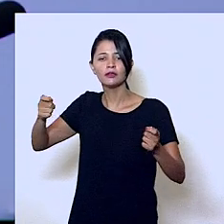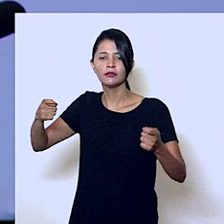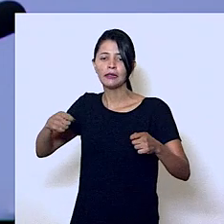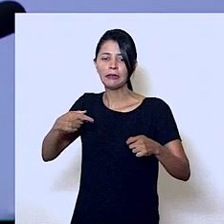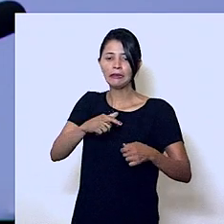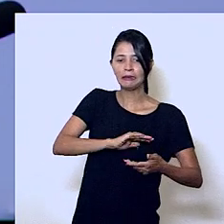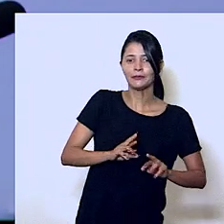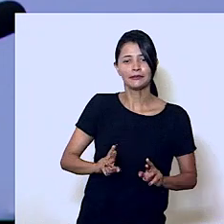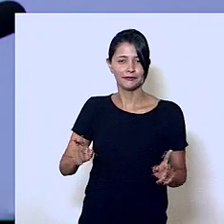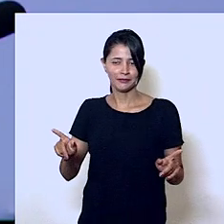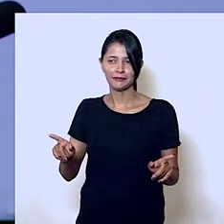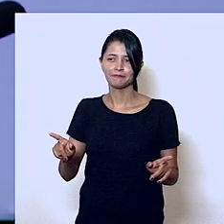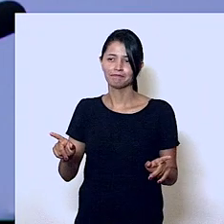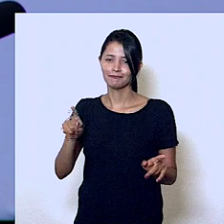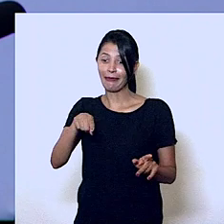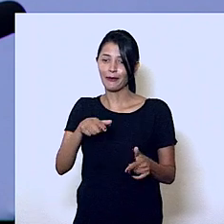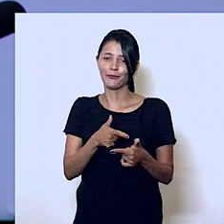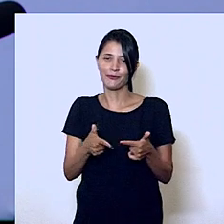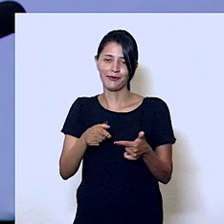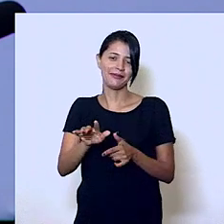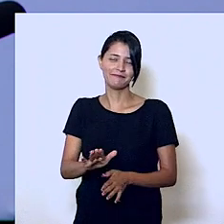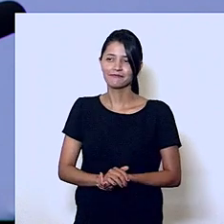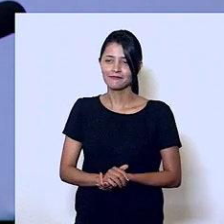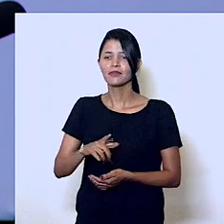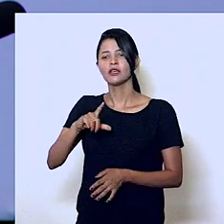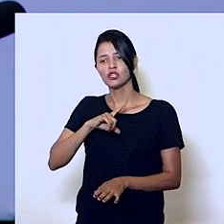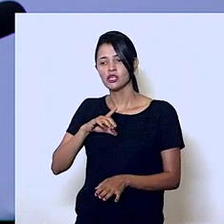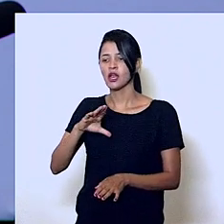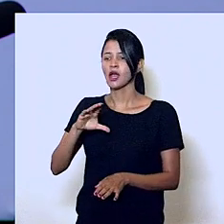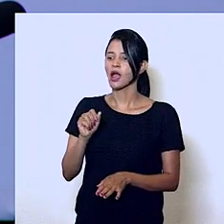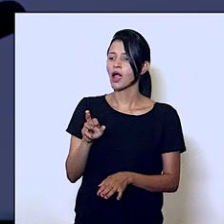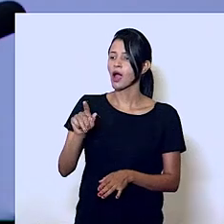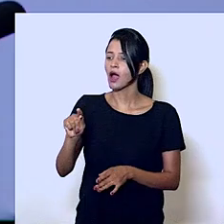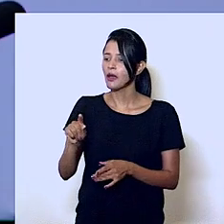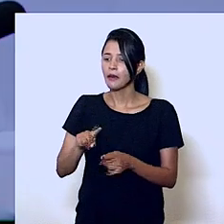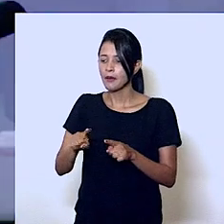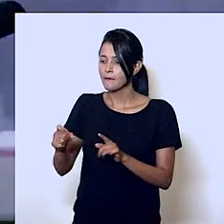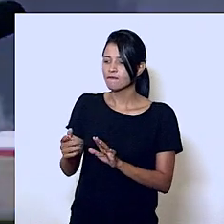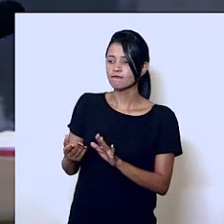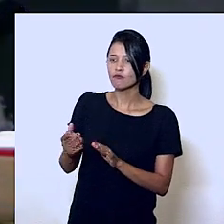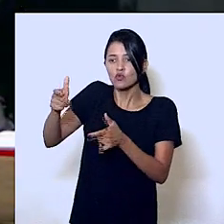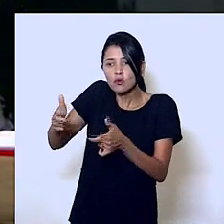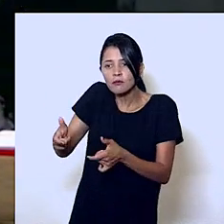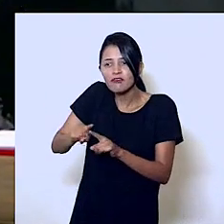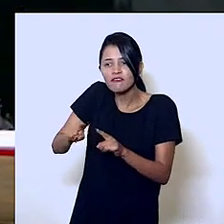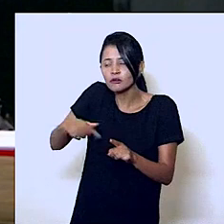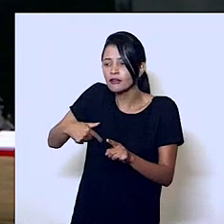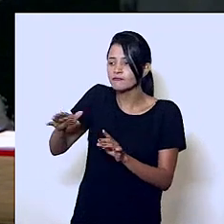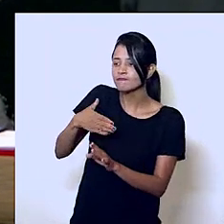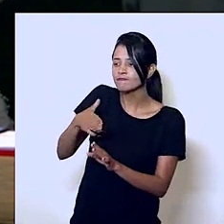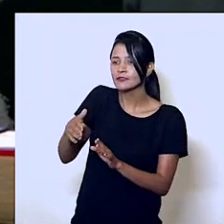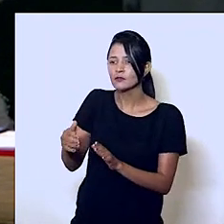esse era o problema. Nós tínhamos a cara, mas faltava um pintor para pintar a cara. Qual foi a solução do Paulo?